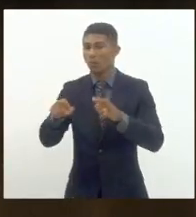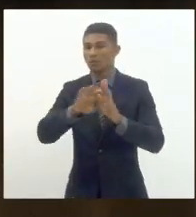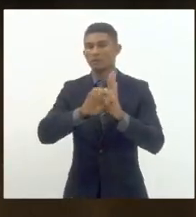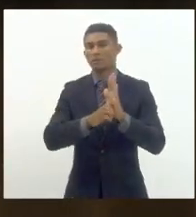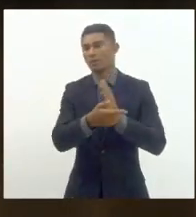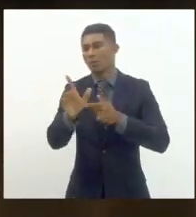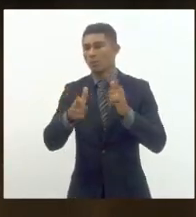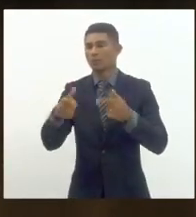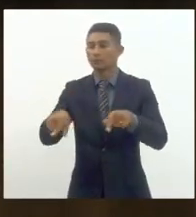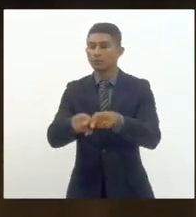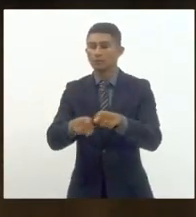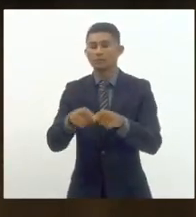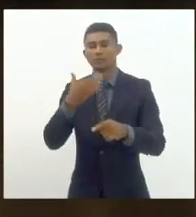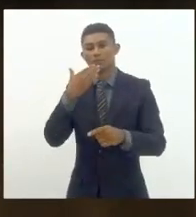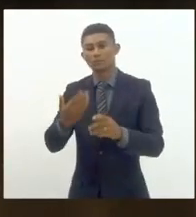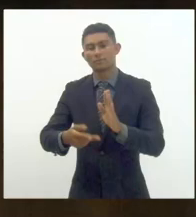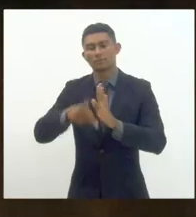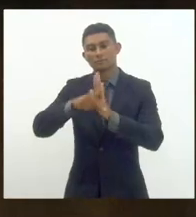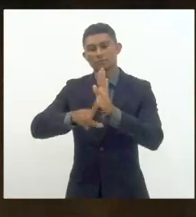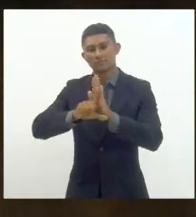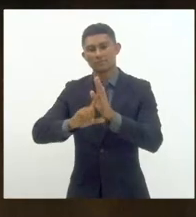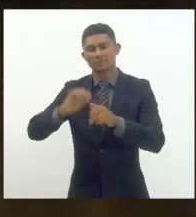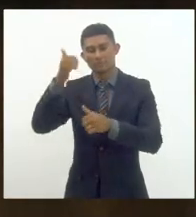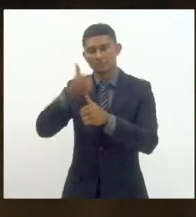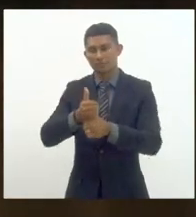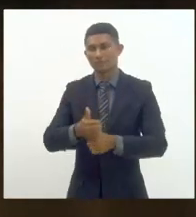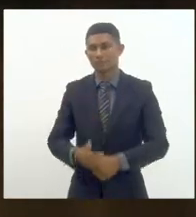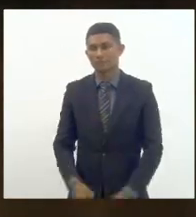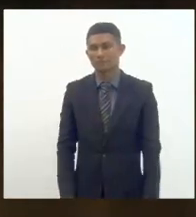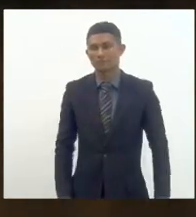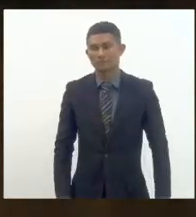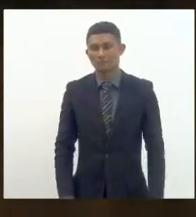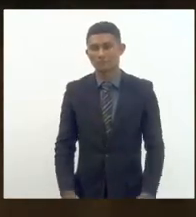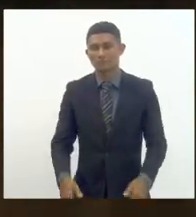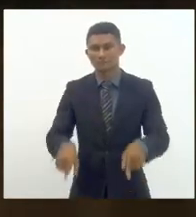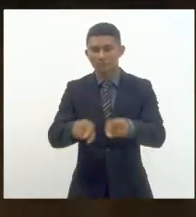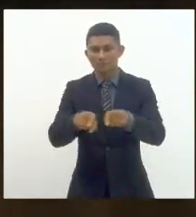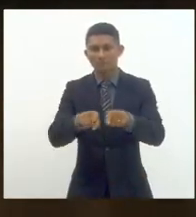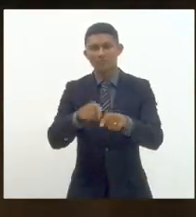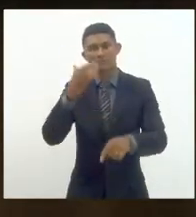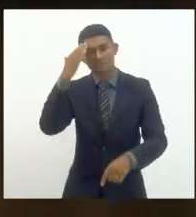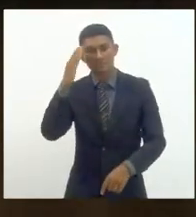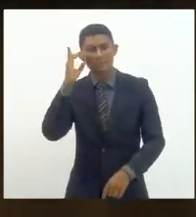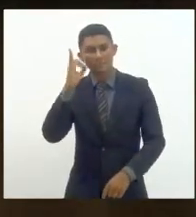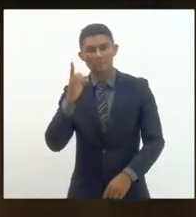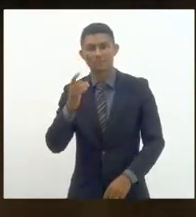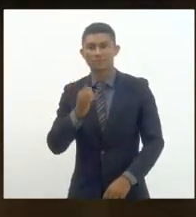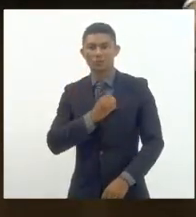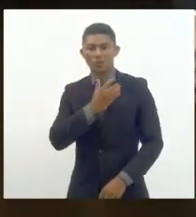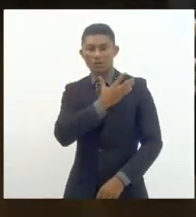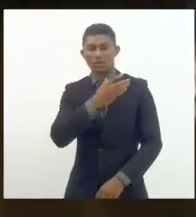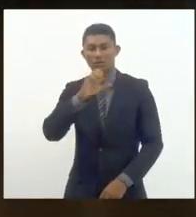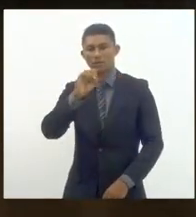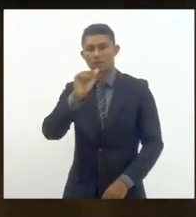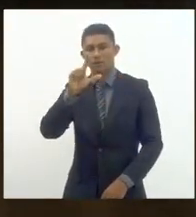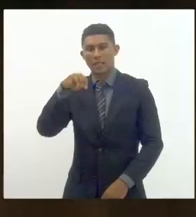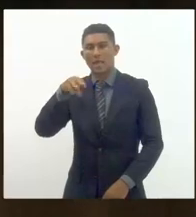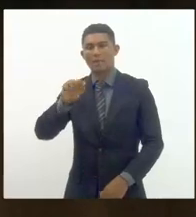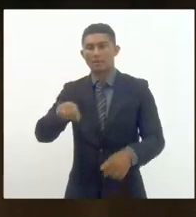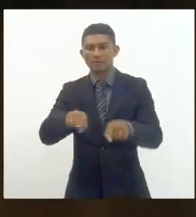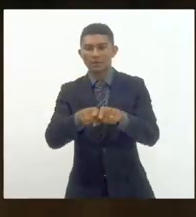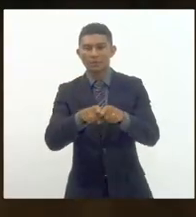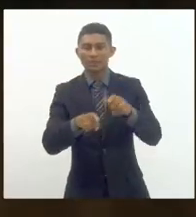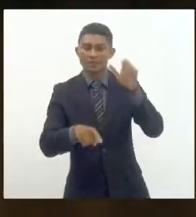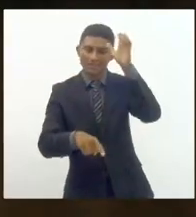emendas, concluindo por substitutivo, senhor presidente. Agradecendo também a presença dos deputados Coronel Salema, deputado